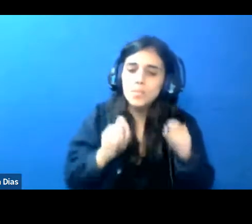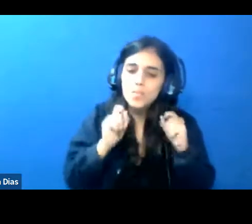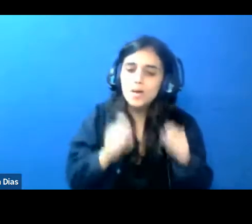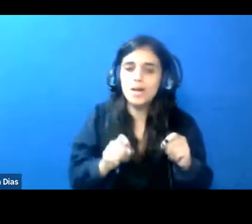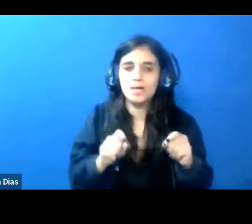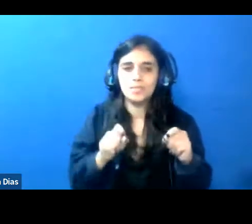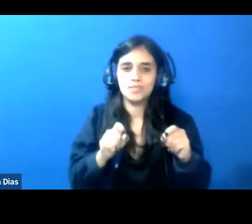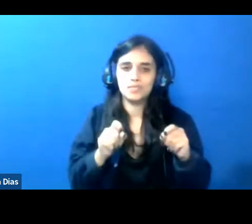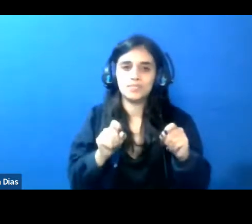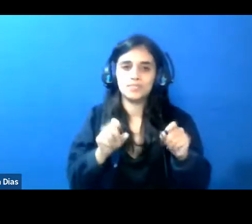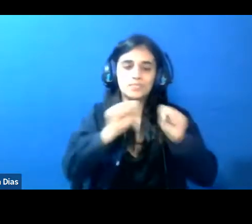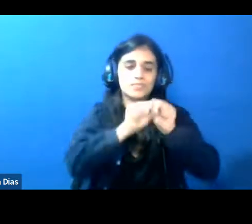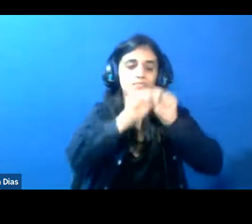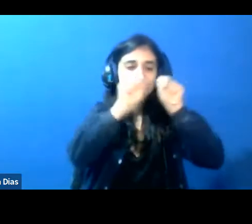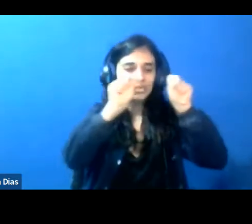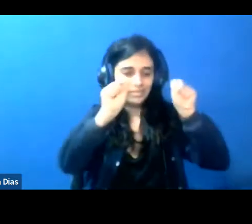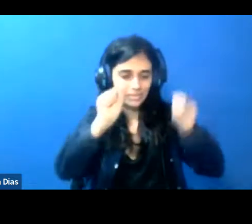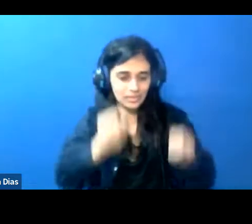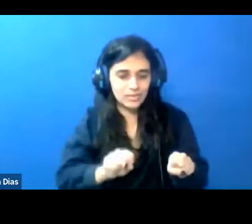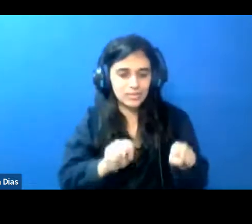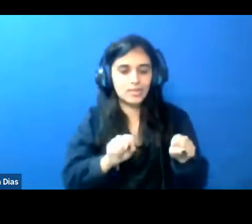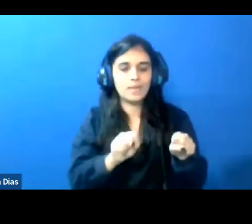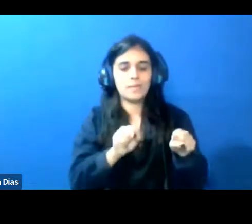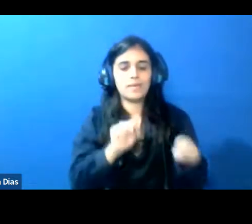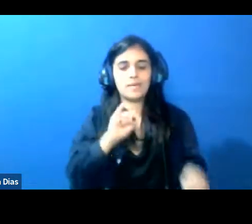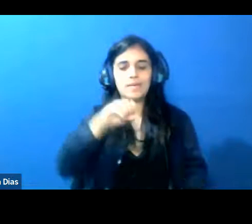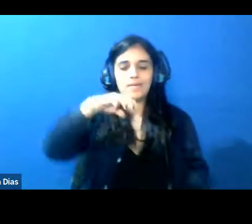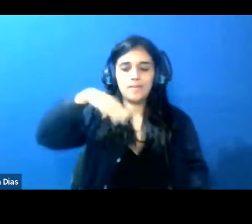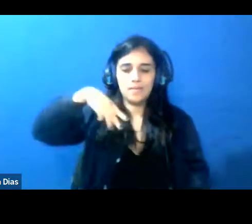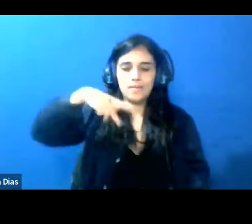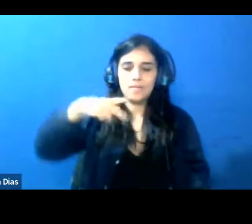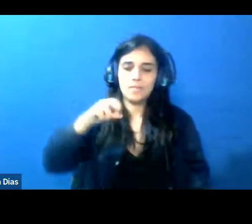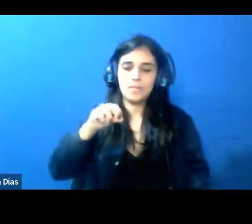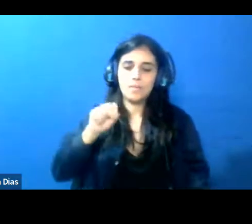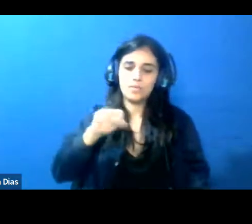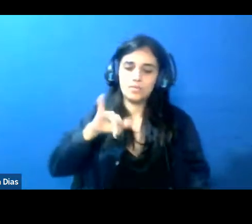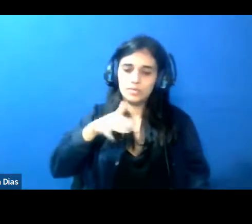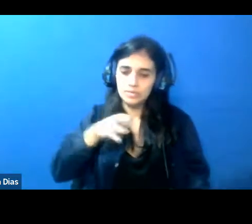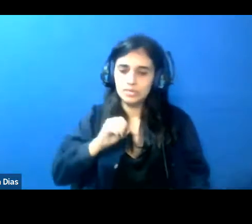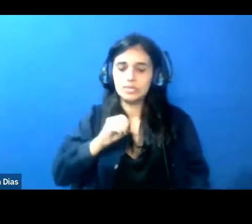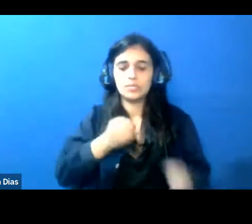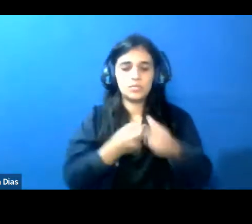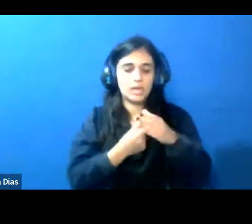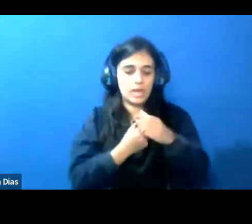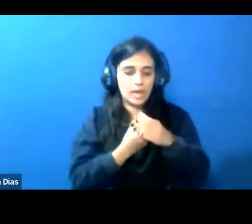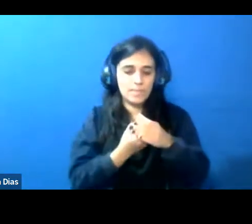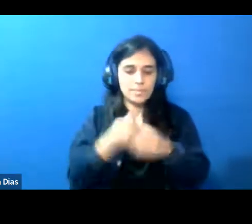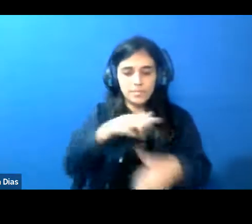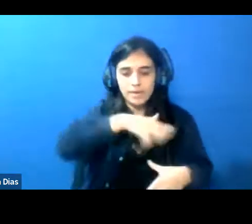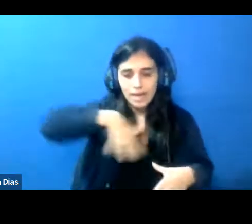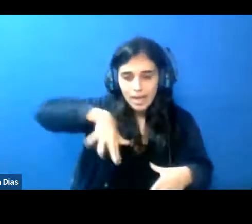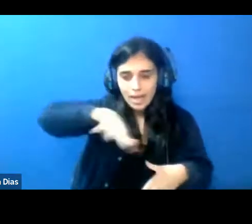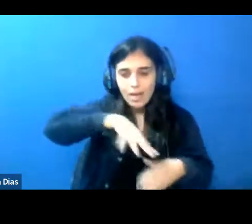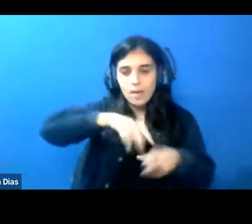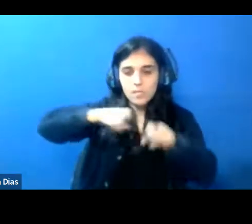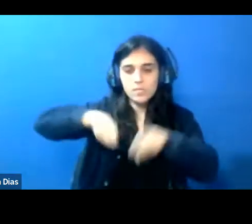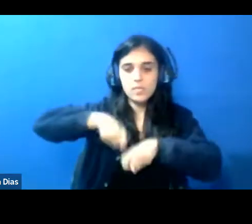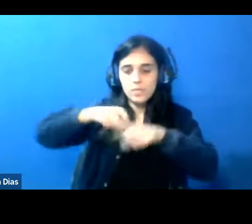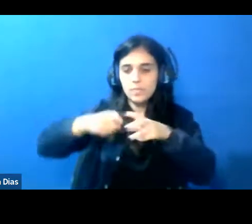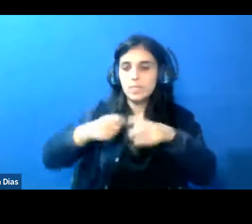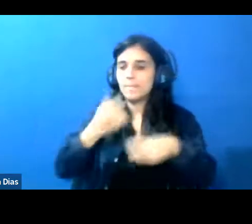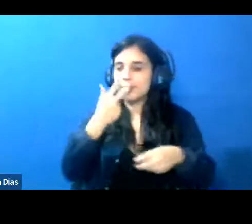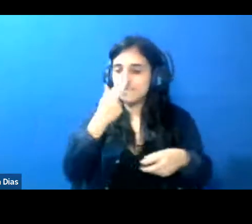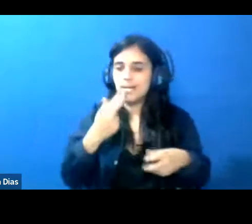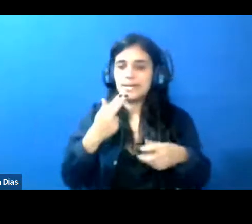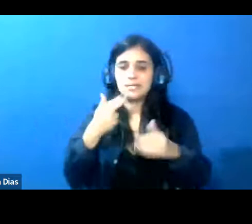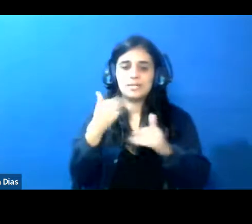este sistema de imposição do capital sobre o campo, que produz a morte, que produz